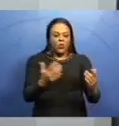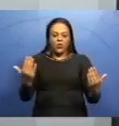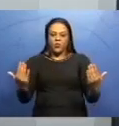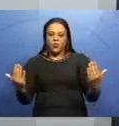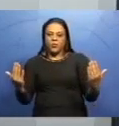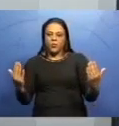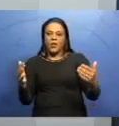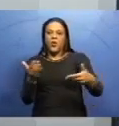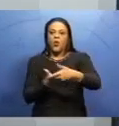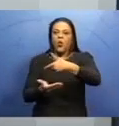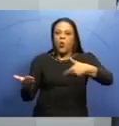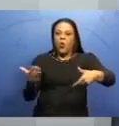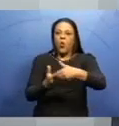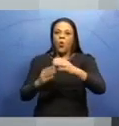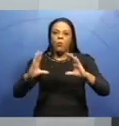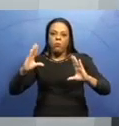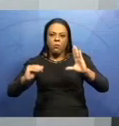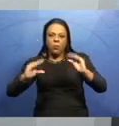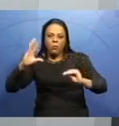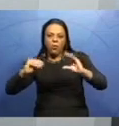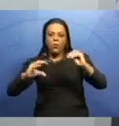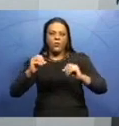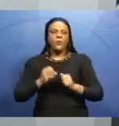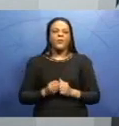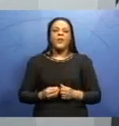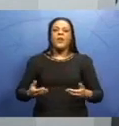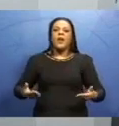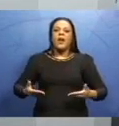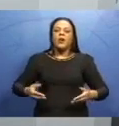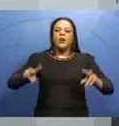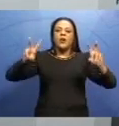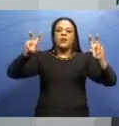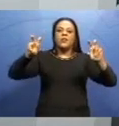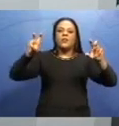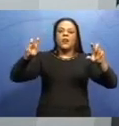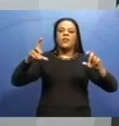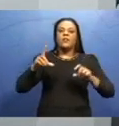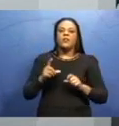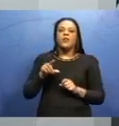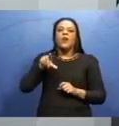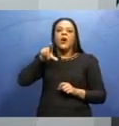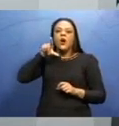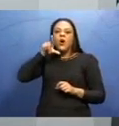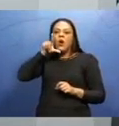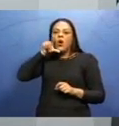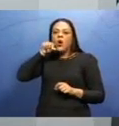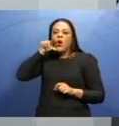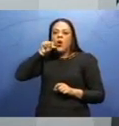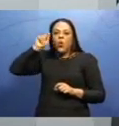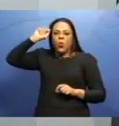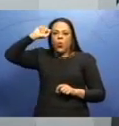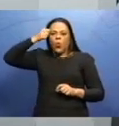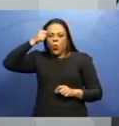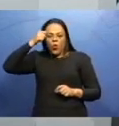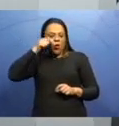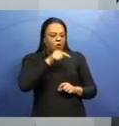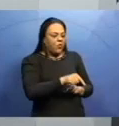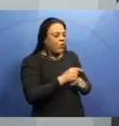Aqui nós vamos trabalhar uma outra fábula, o corvo e a raposa. Essa fábula é bem conhecida, por